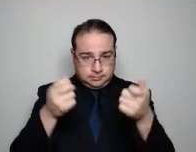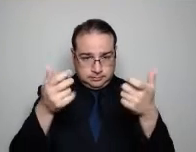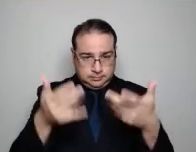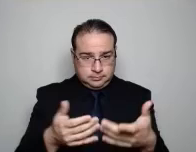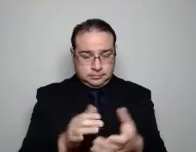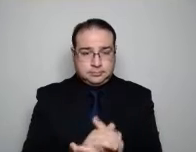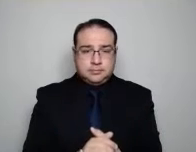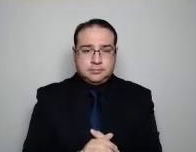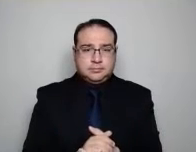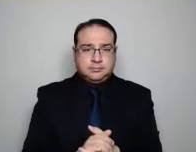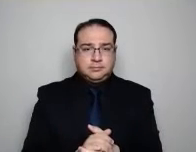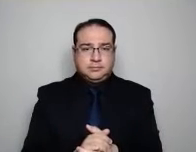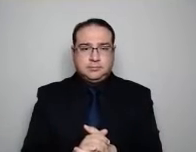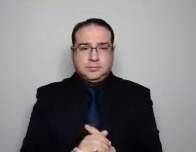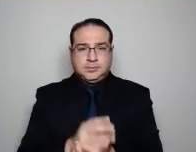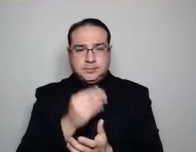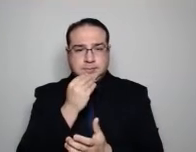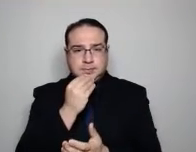Claro, doutor.